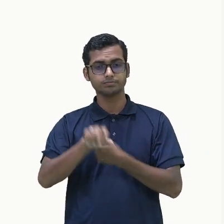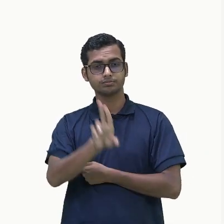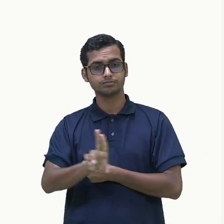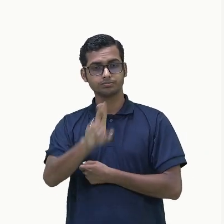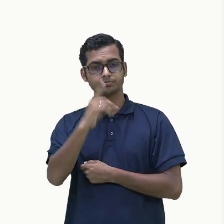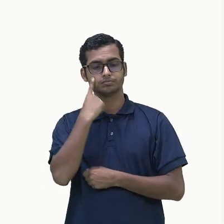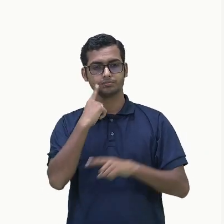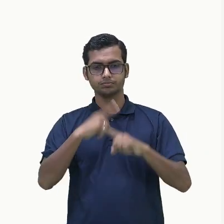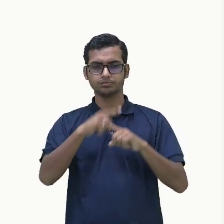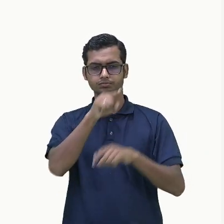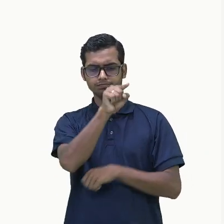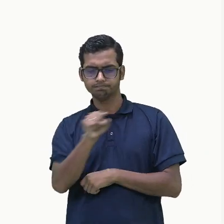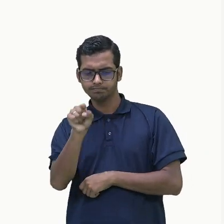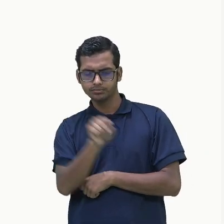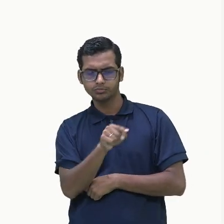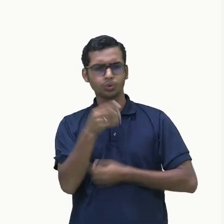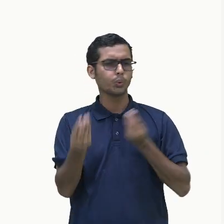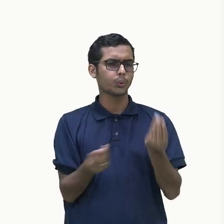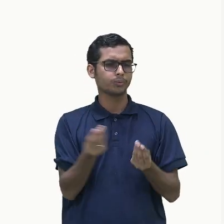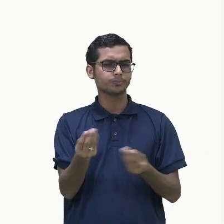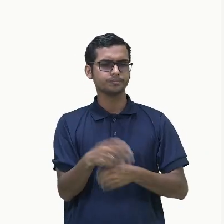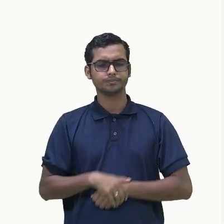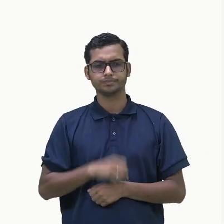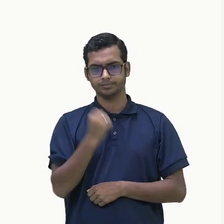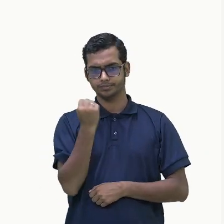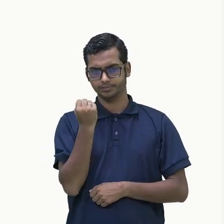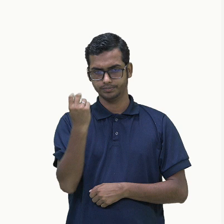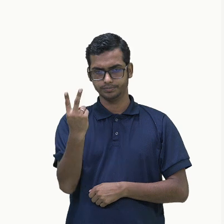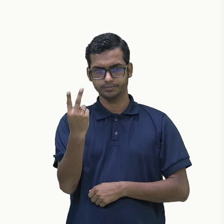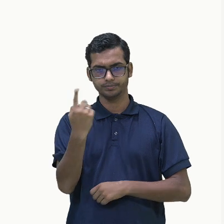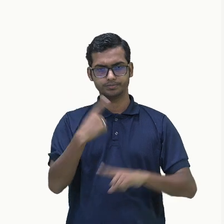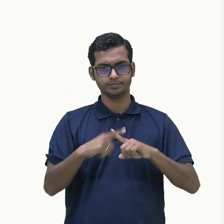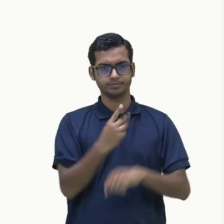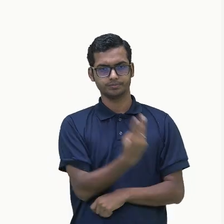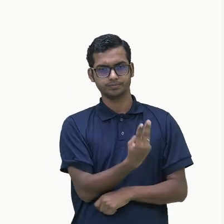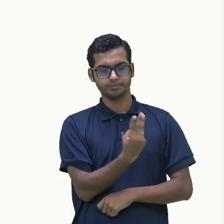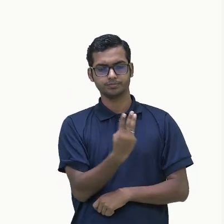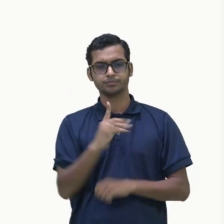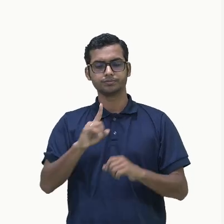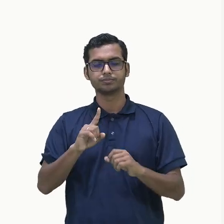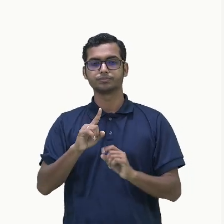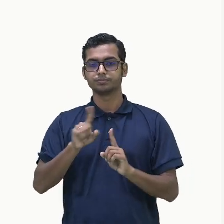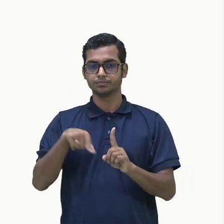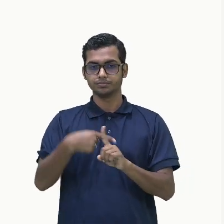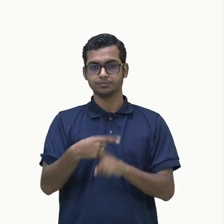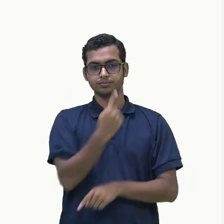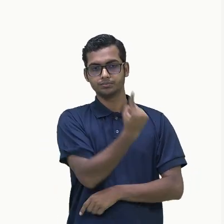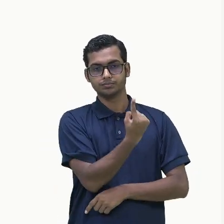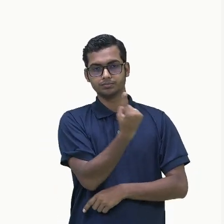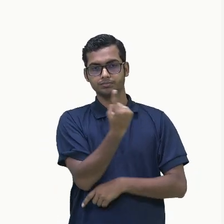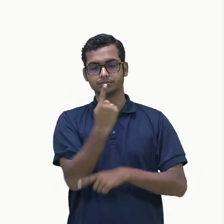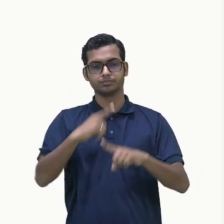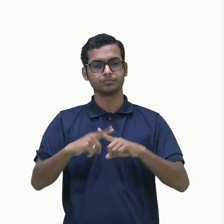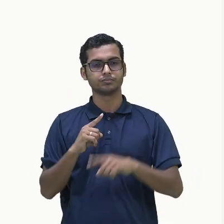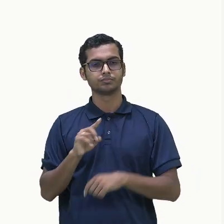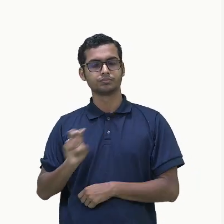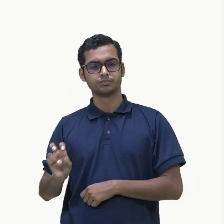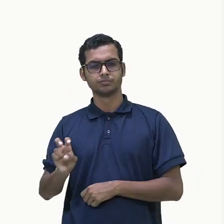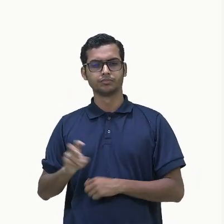vezes 3 mais 1 vezes 5.